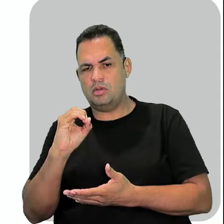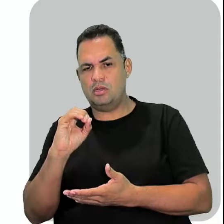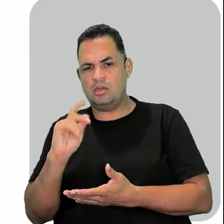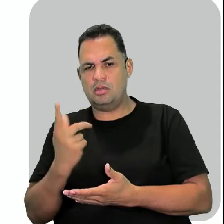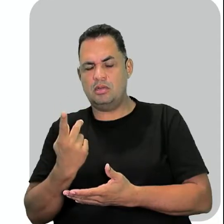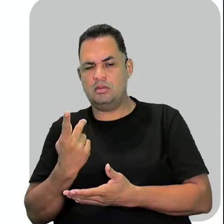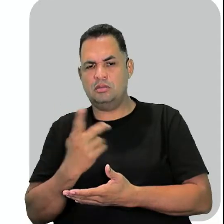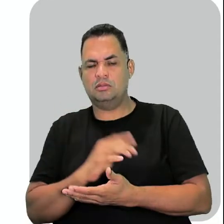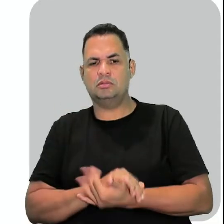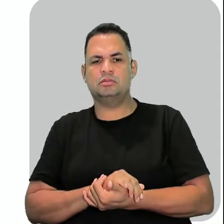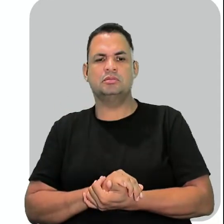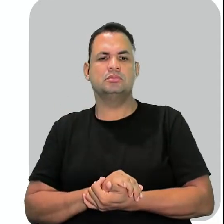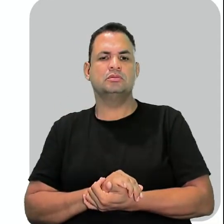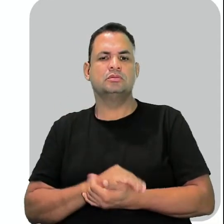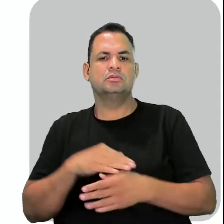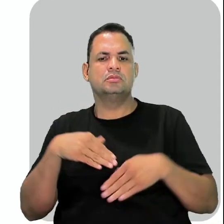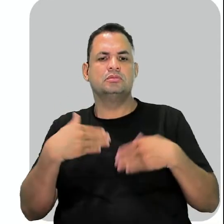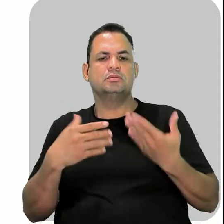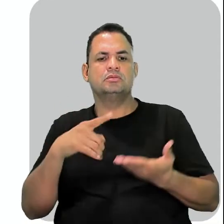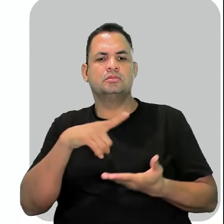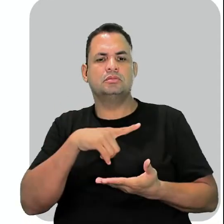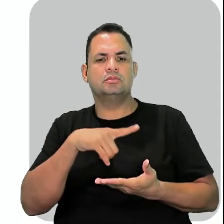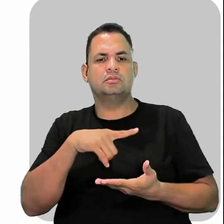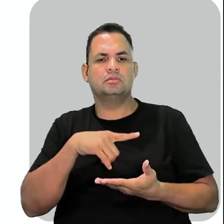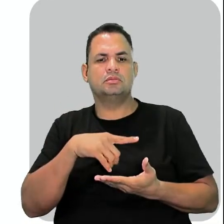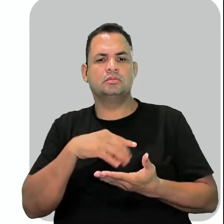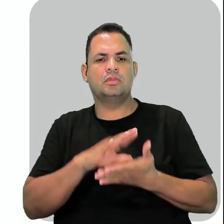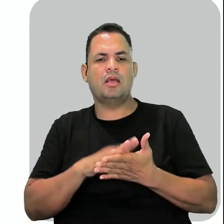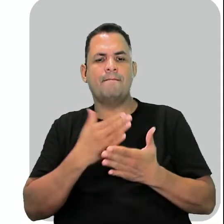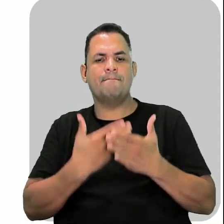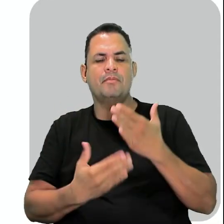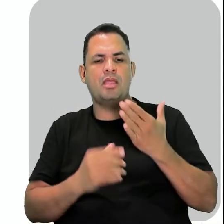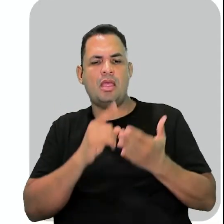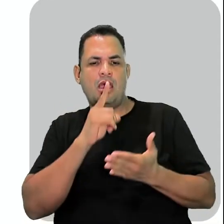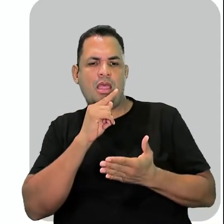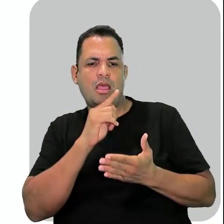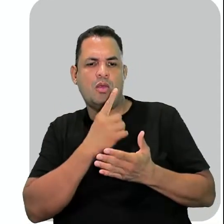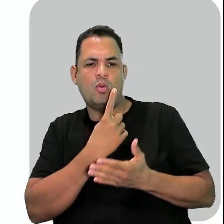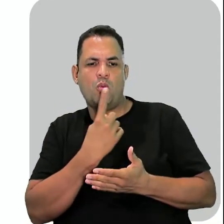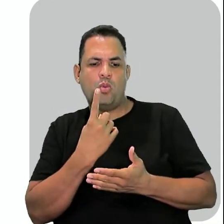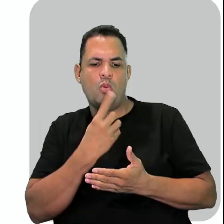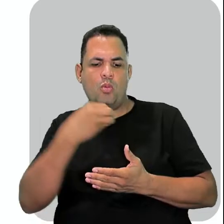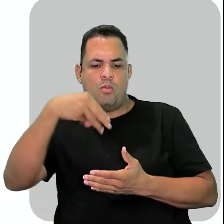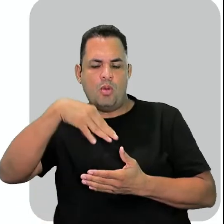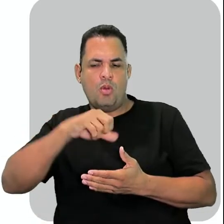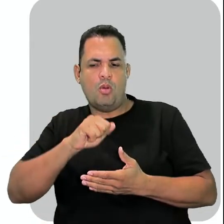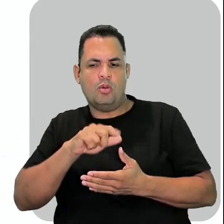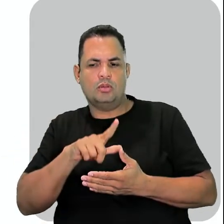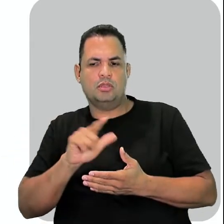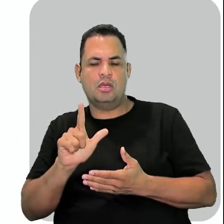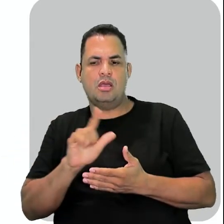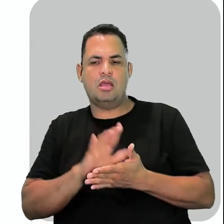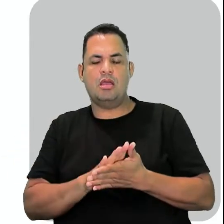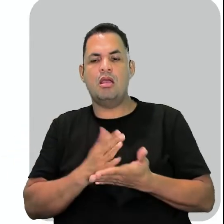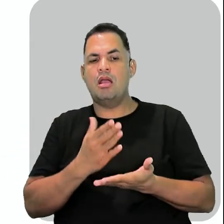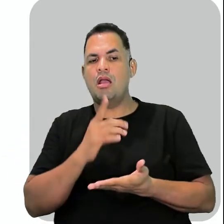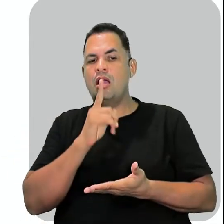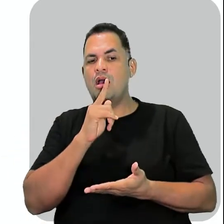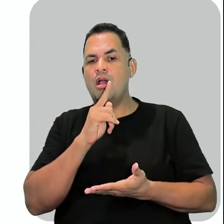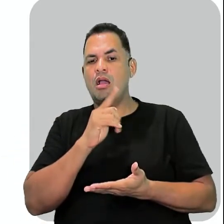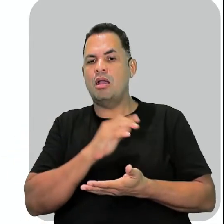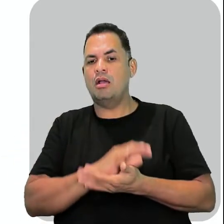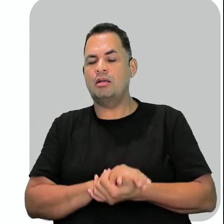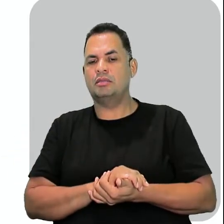CH2OH, é o etanol. Quando eu tenho a desidratação de um único mol de álcool, eu sempre